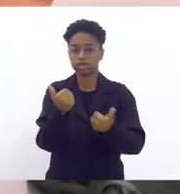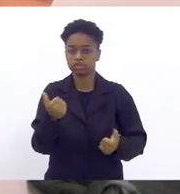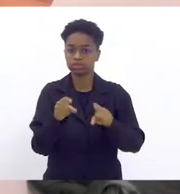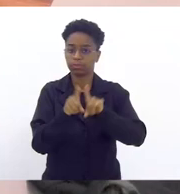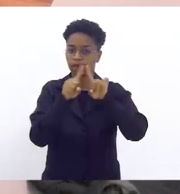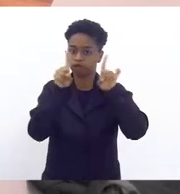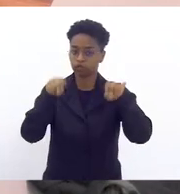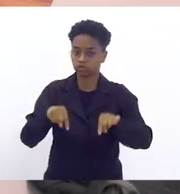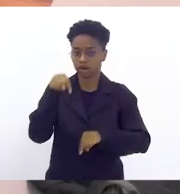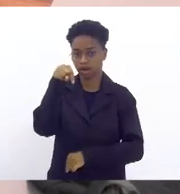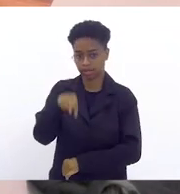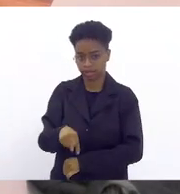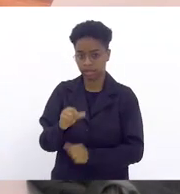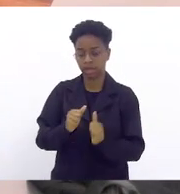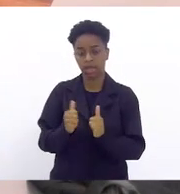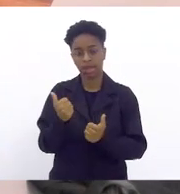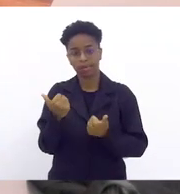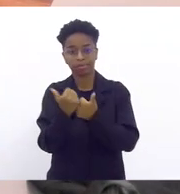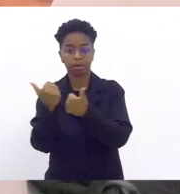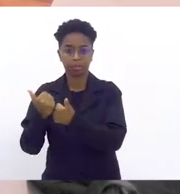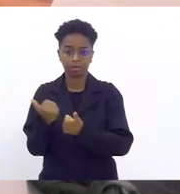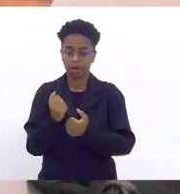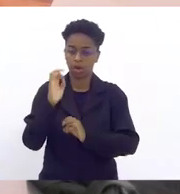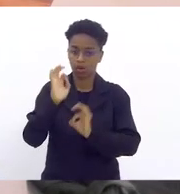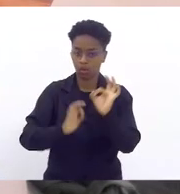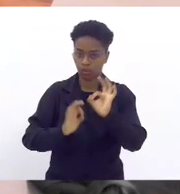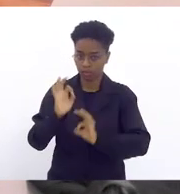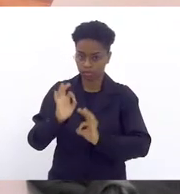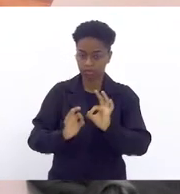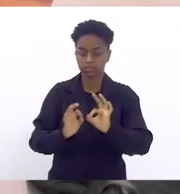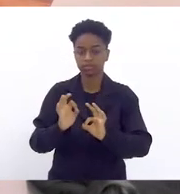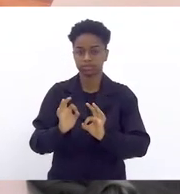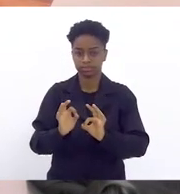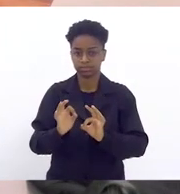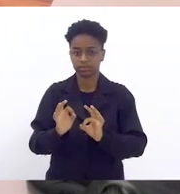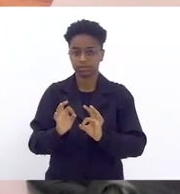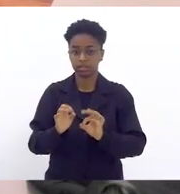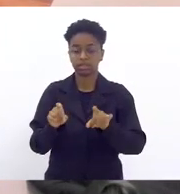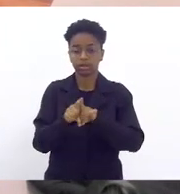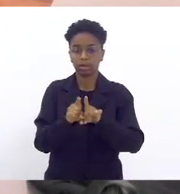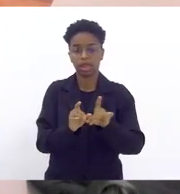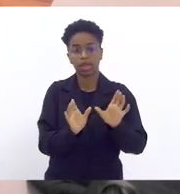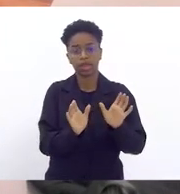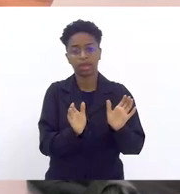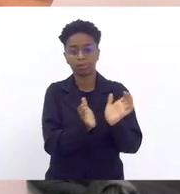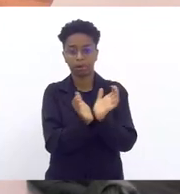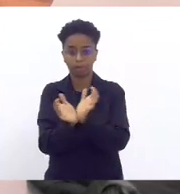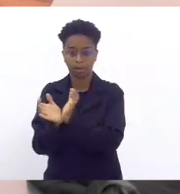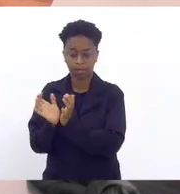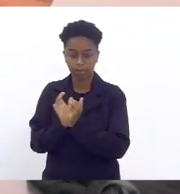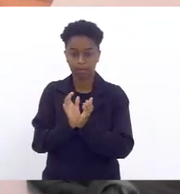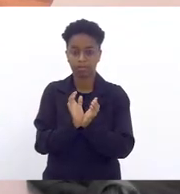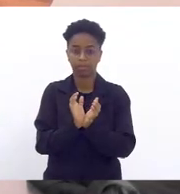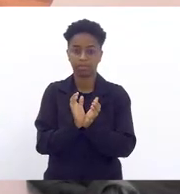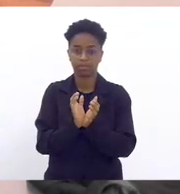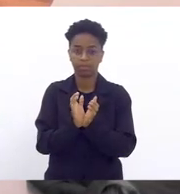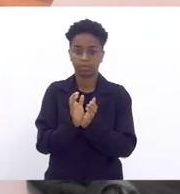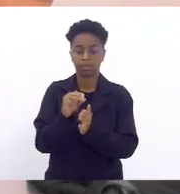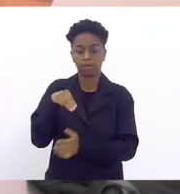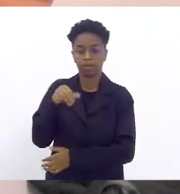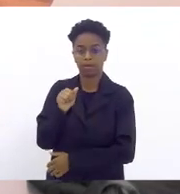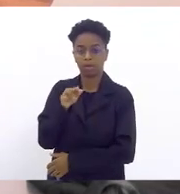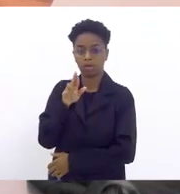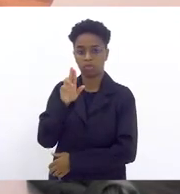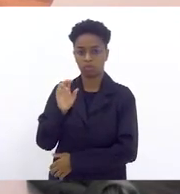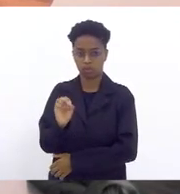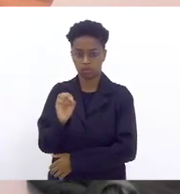funcionários desta casa que nos auxiliaram na organização as equipes do Dr Mauro